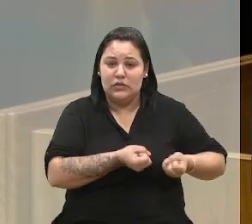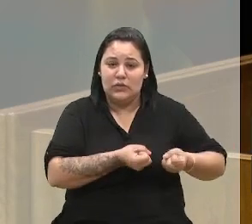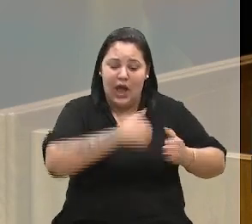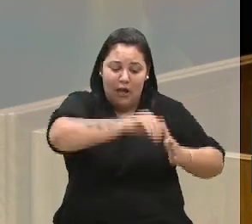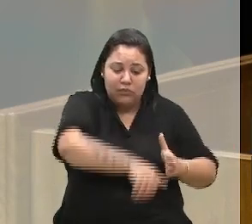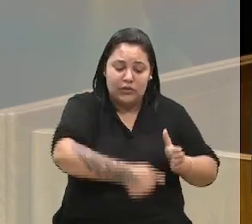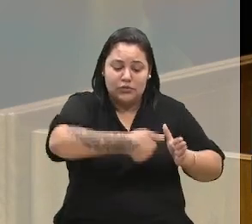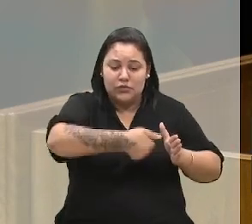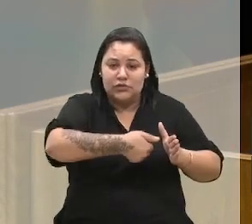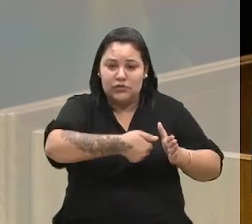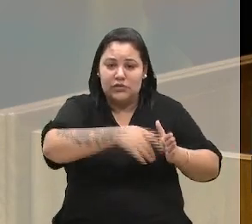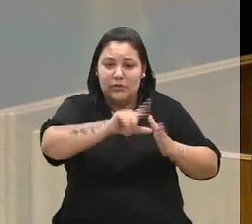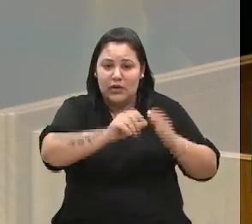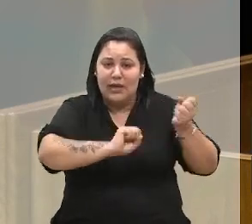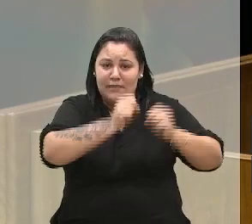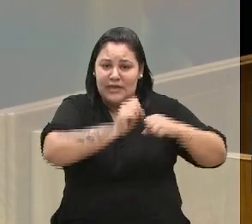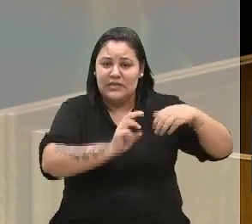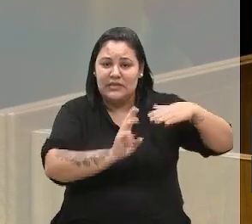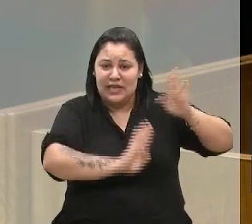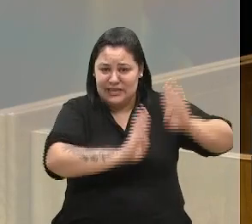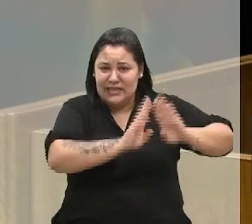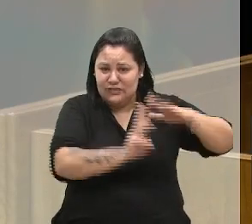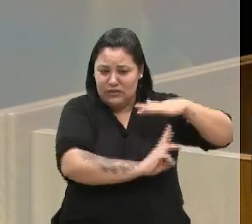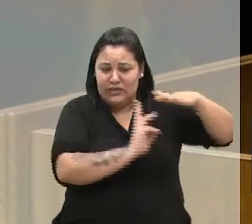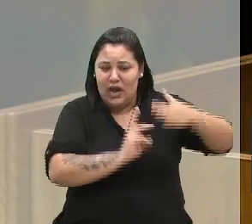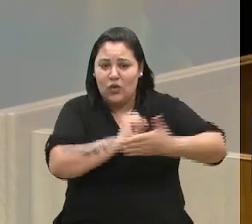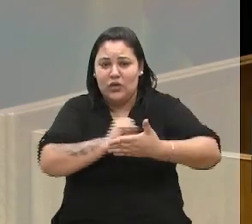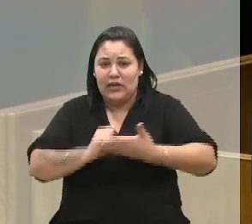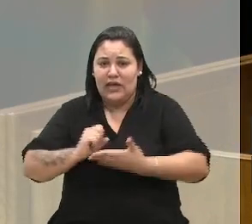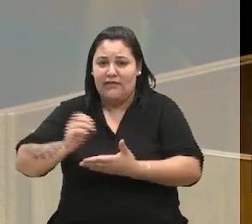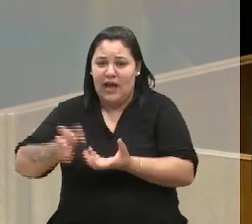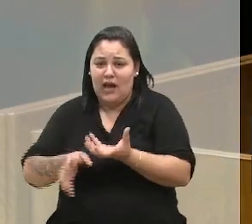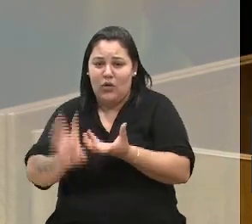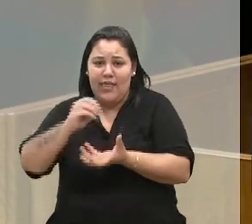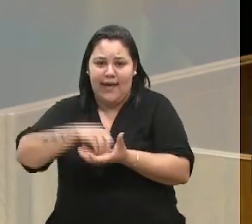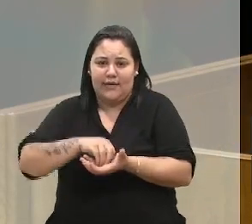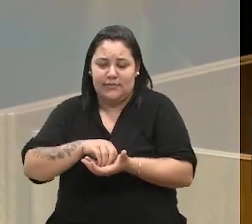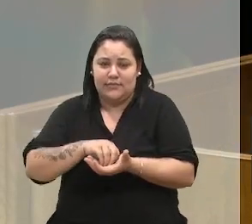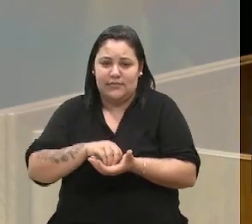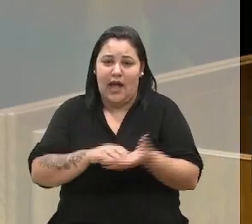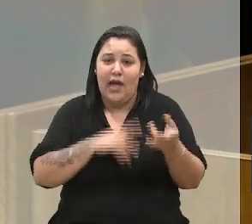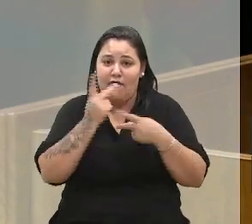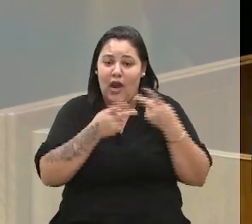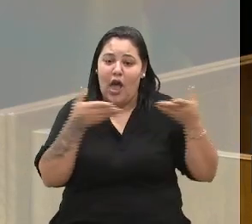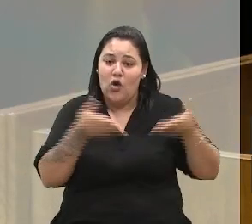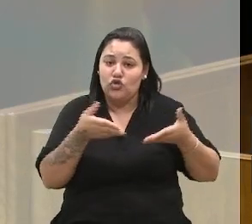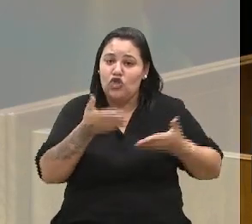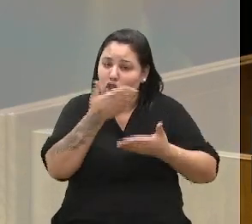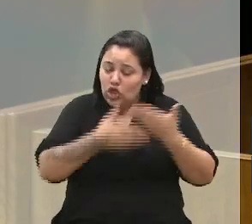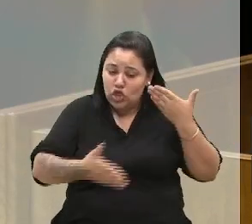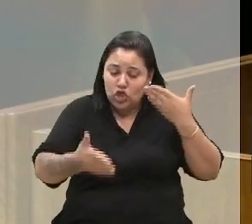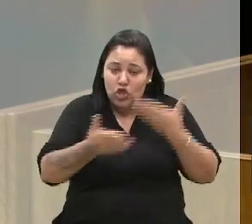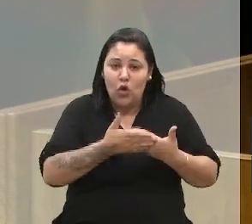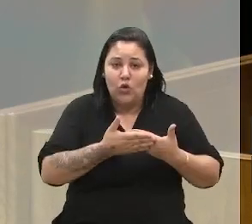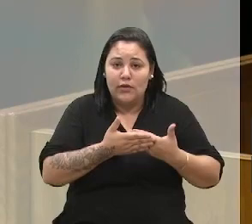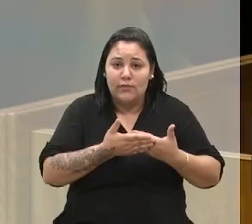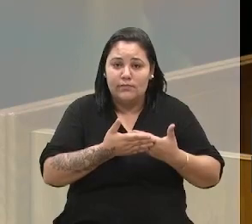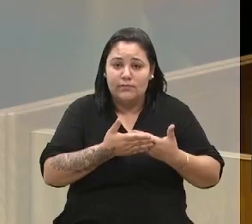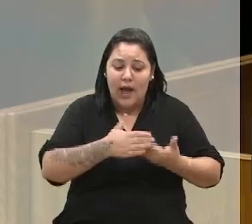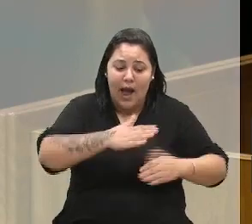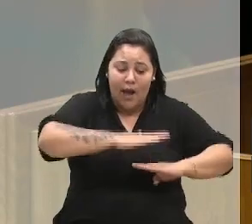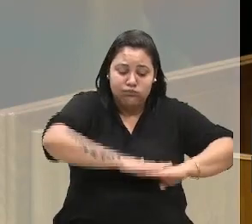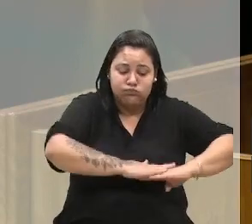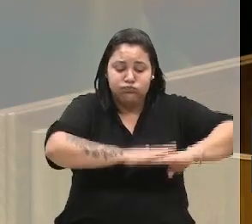a Codeca. De tanto eu falar aqui, hoje, toda a abertura das valas, a parte